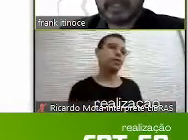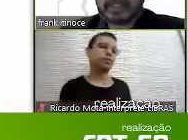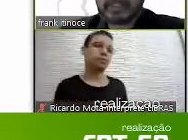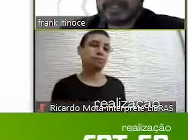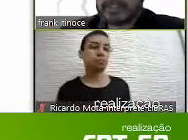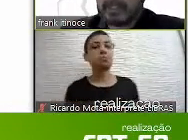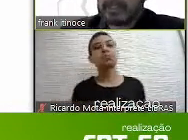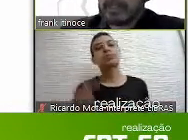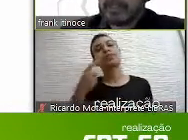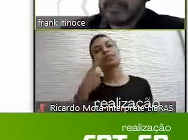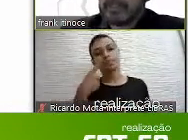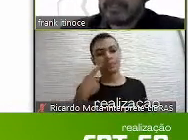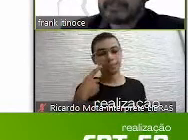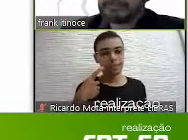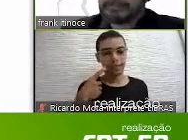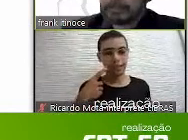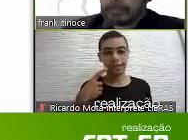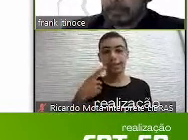coisa interessante, né?